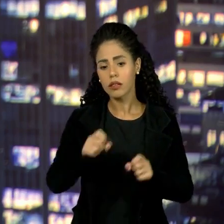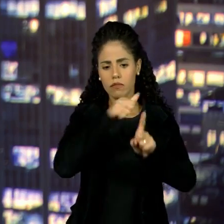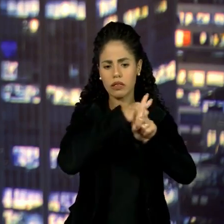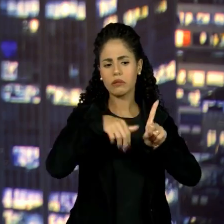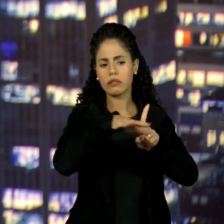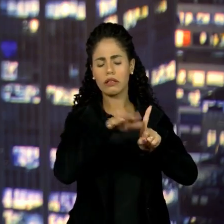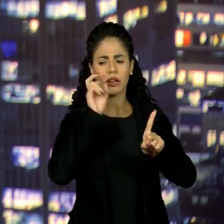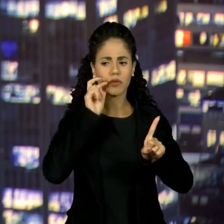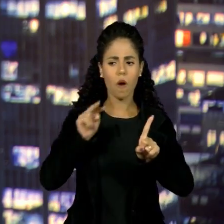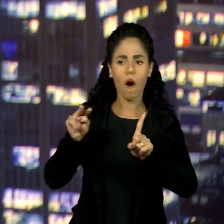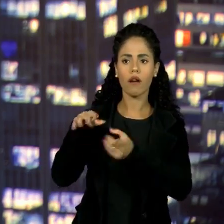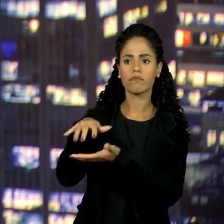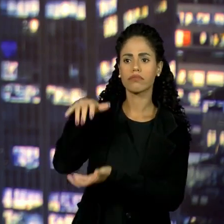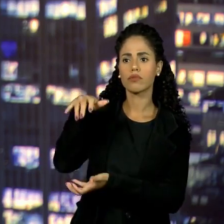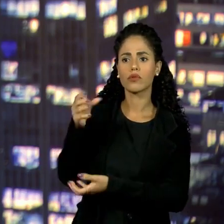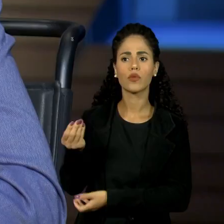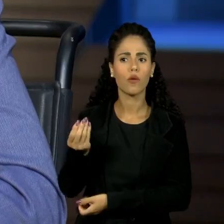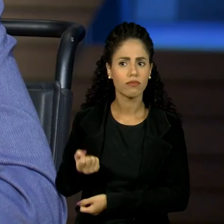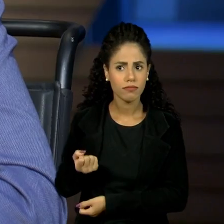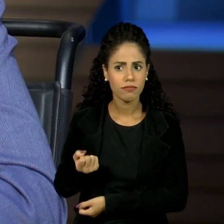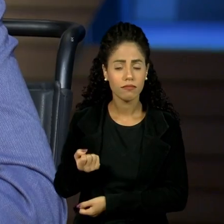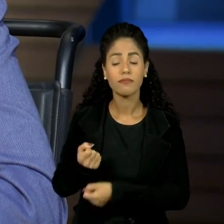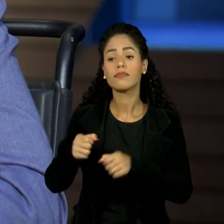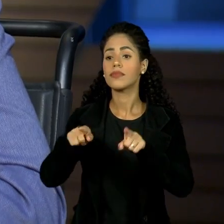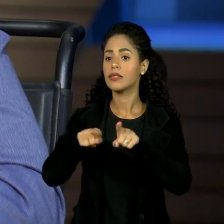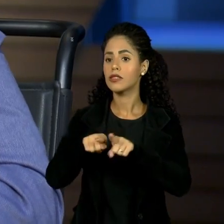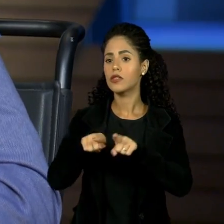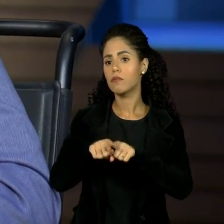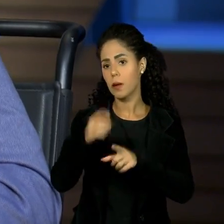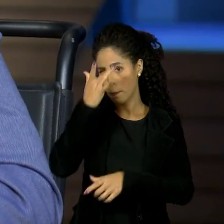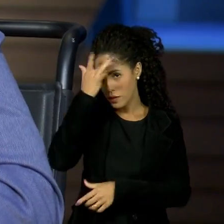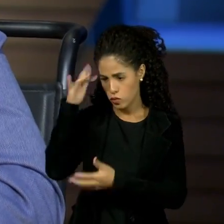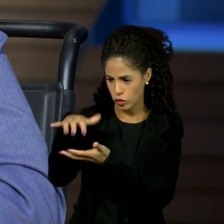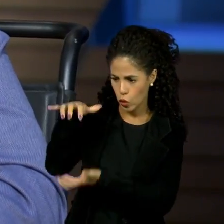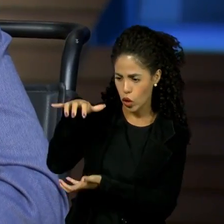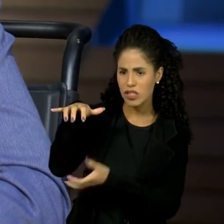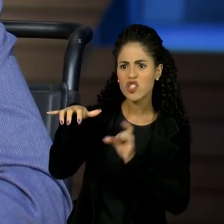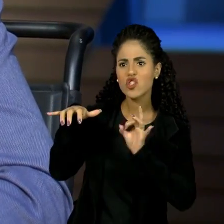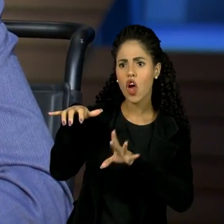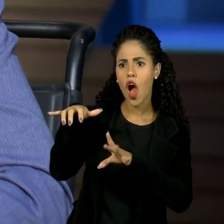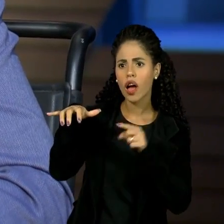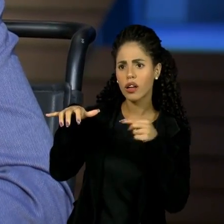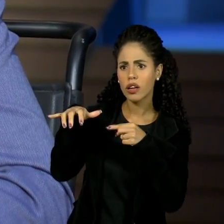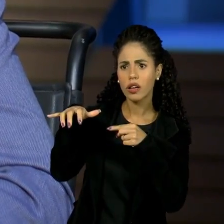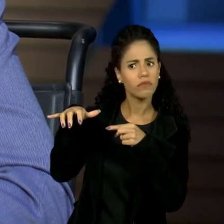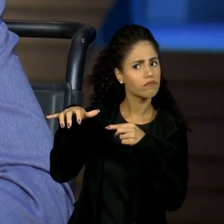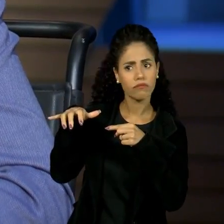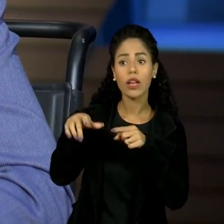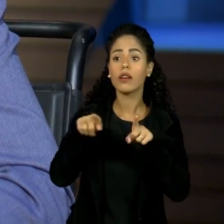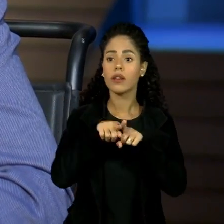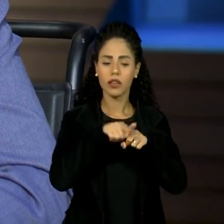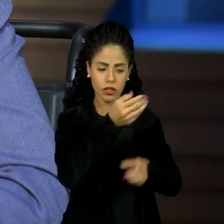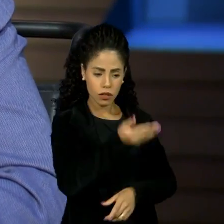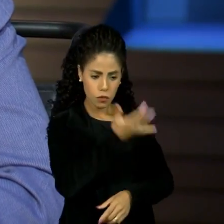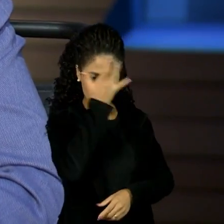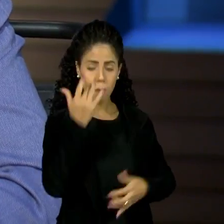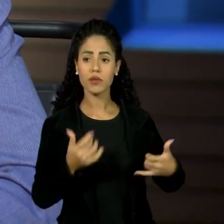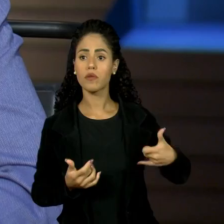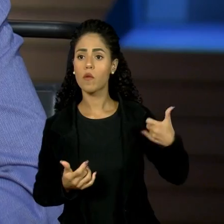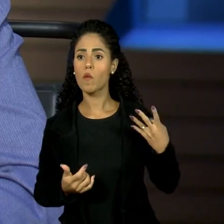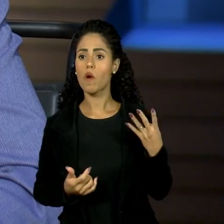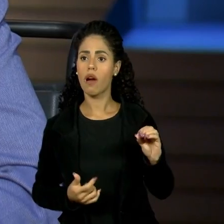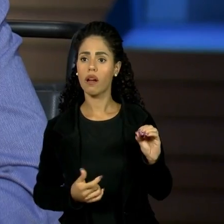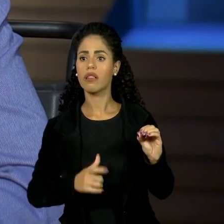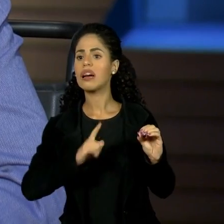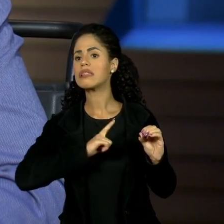sociedade? E isso não só falando de pessoa idosa, mas de uma pessoa, por exemplo, com 40 anos, com um